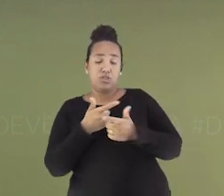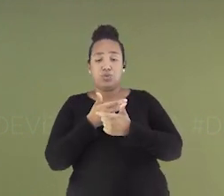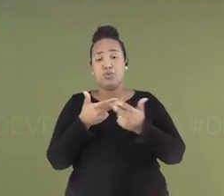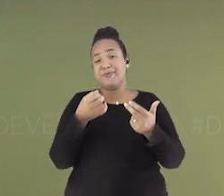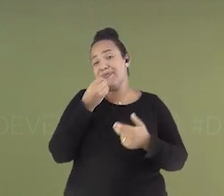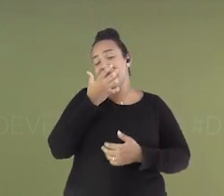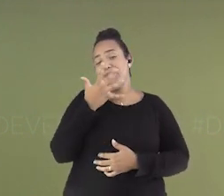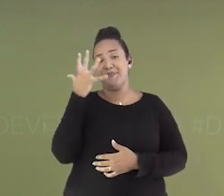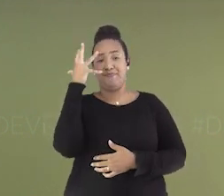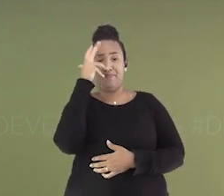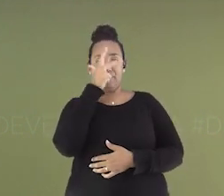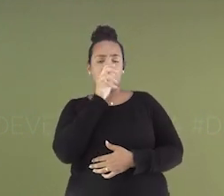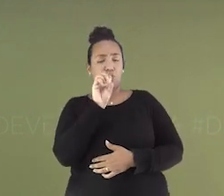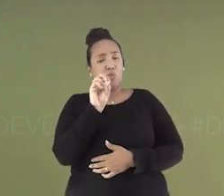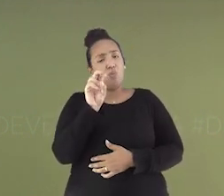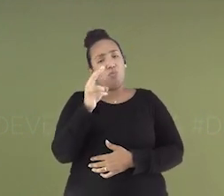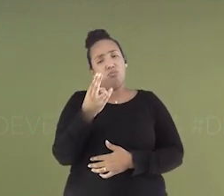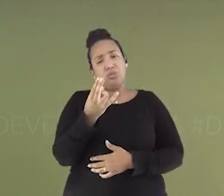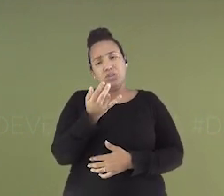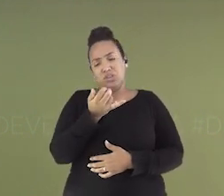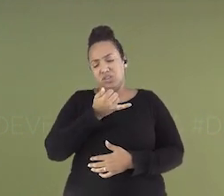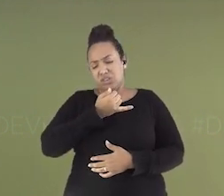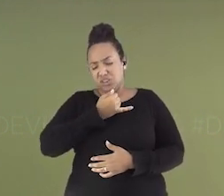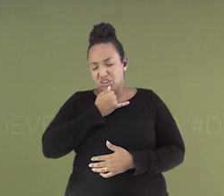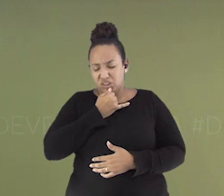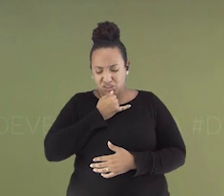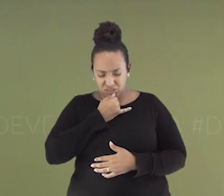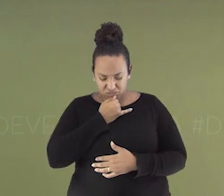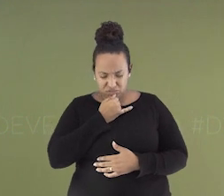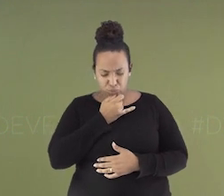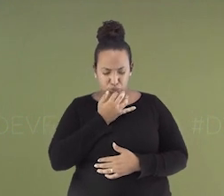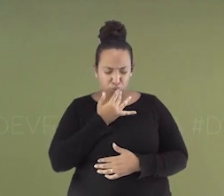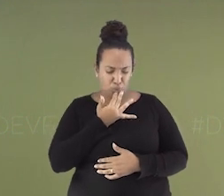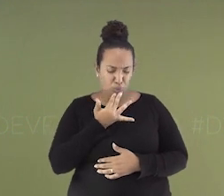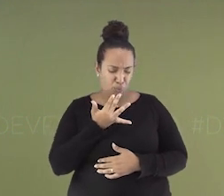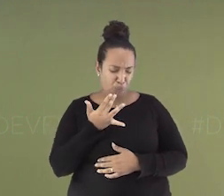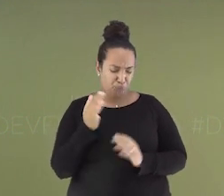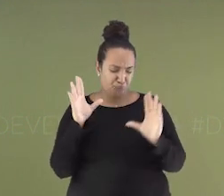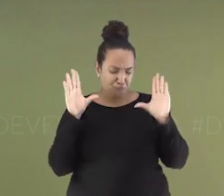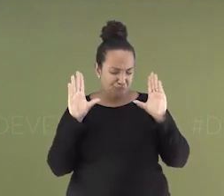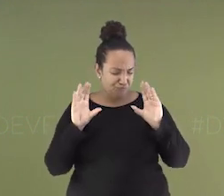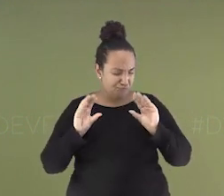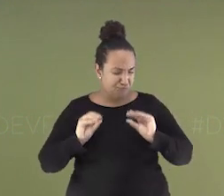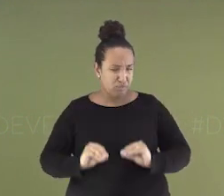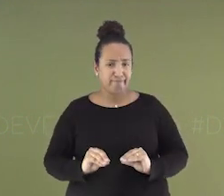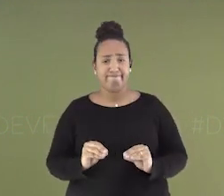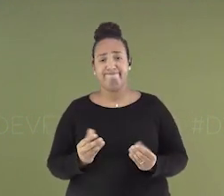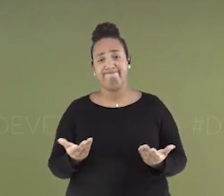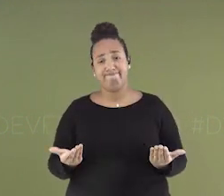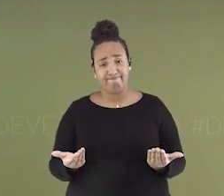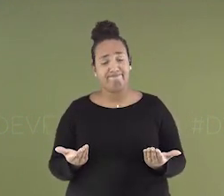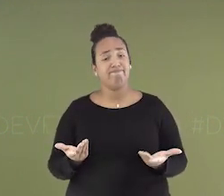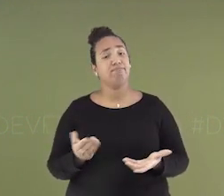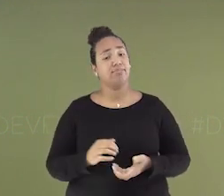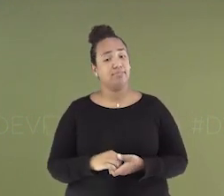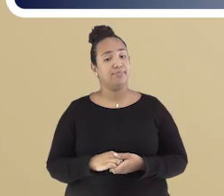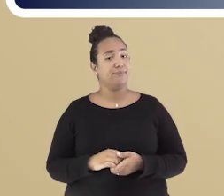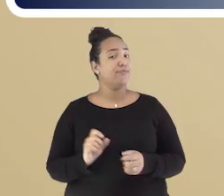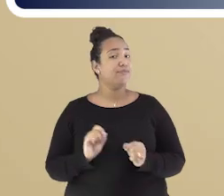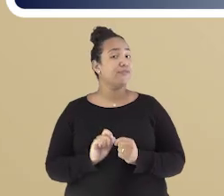boas e bonitas? Ou seria um desenho pesado, com cores fechadas, mais sério? Faz o seguinte,